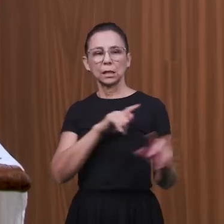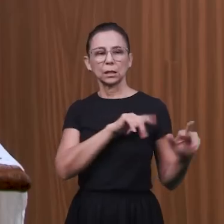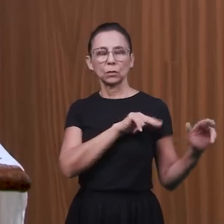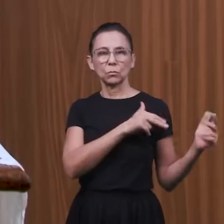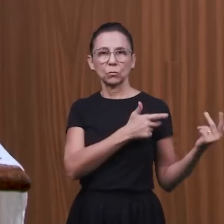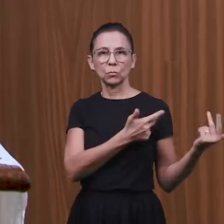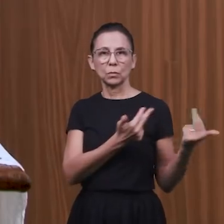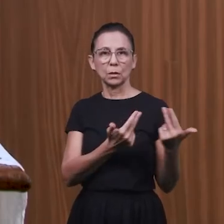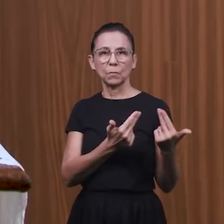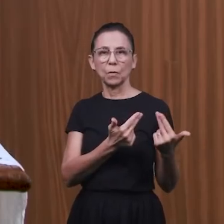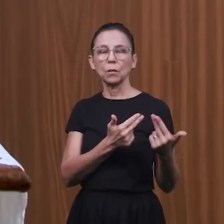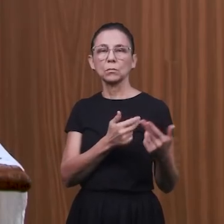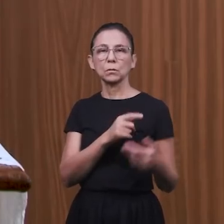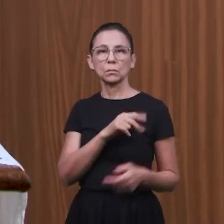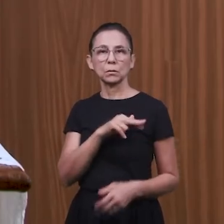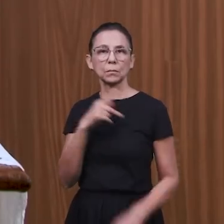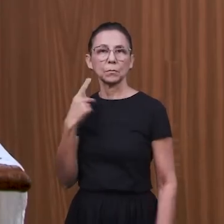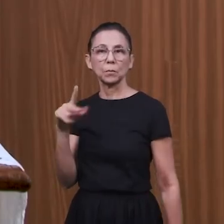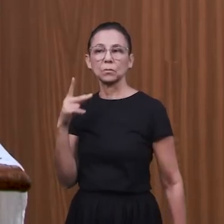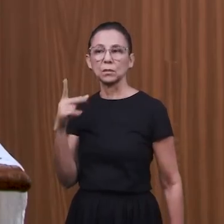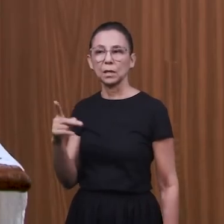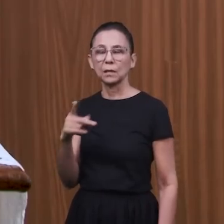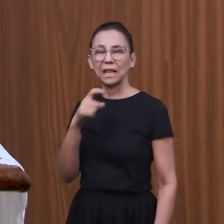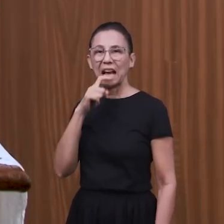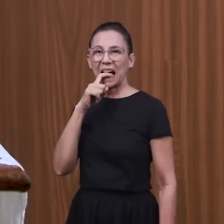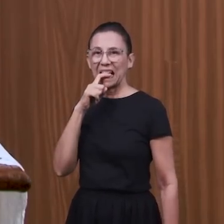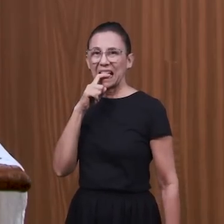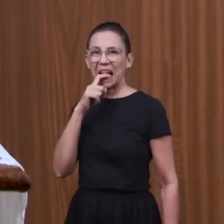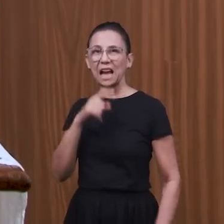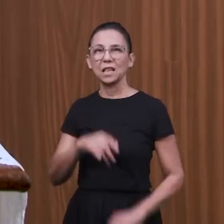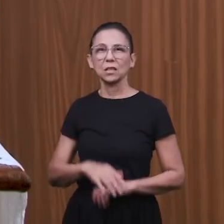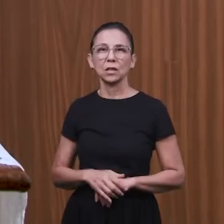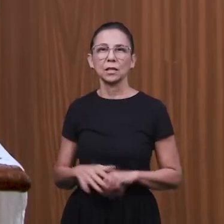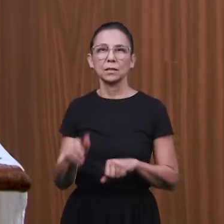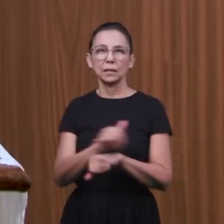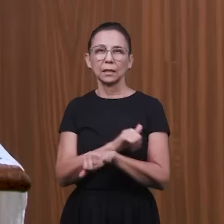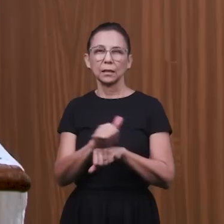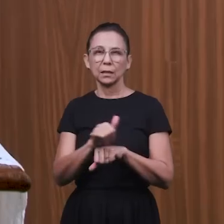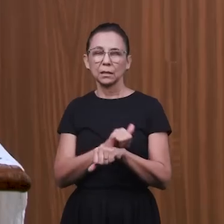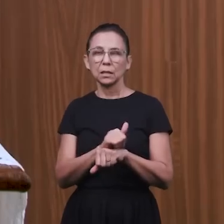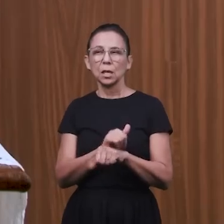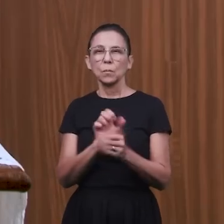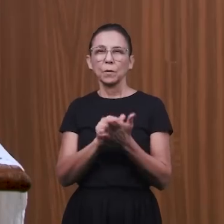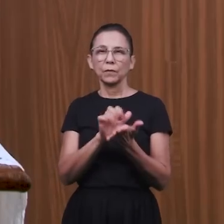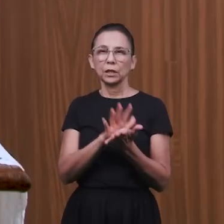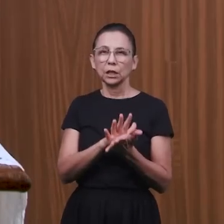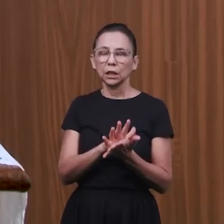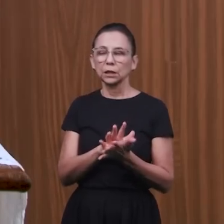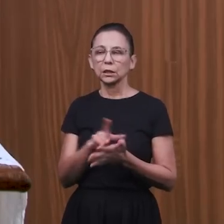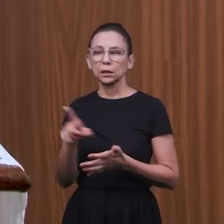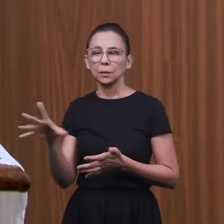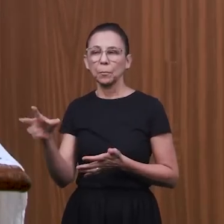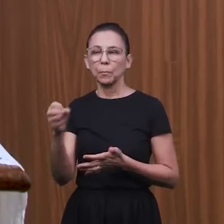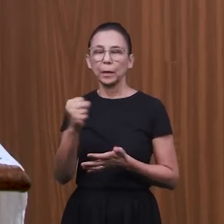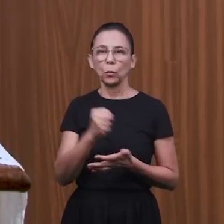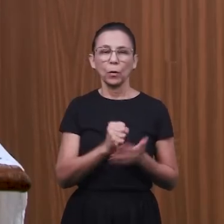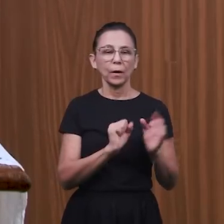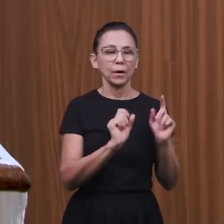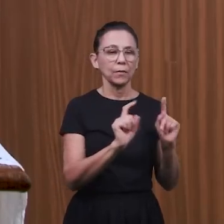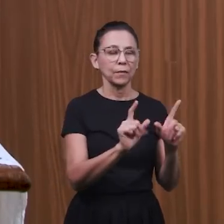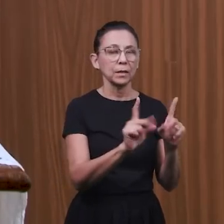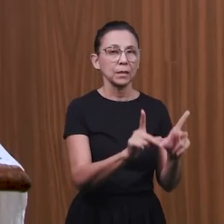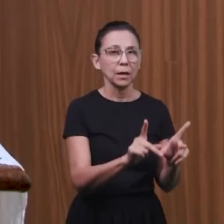irmãos o venderem a uma caravana de mercadores que passava por ali. Jesus foi vendido